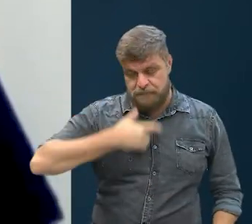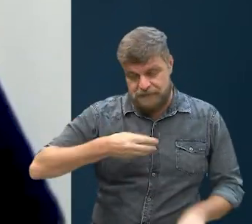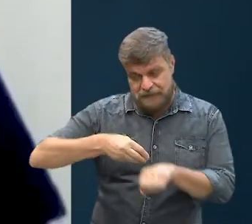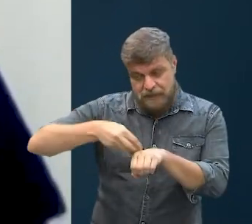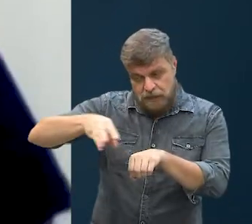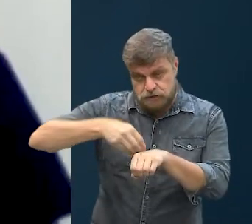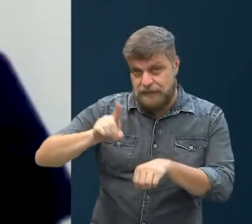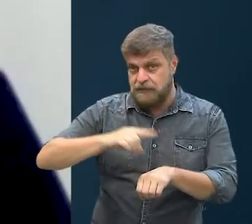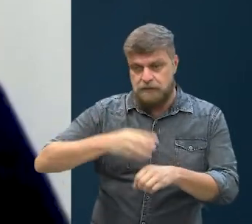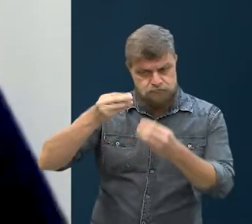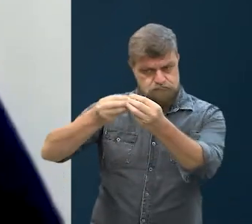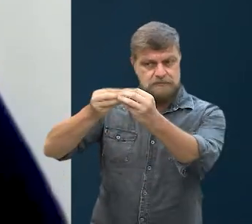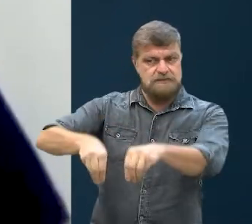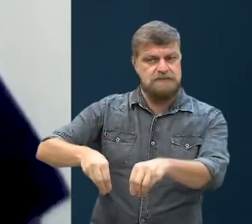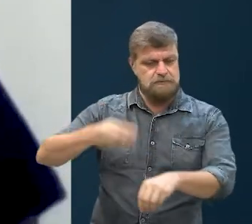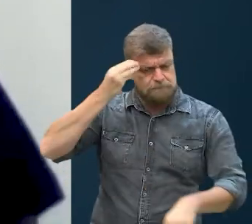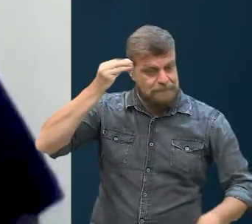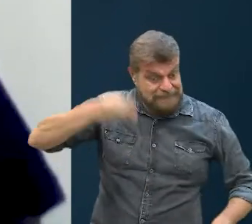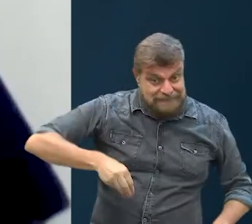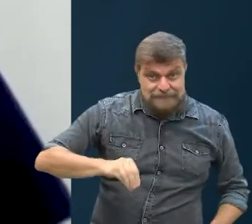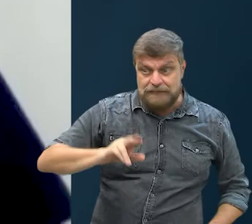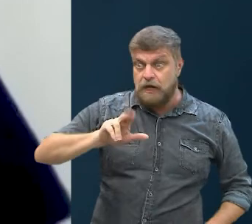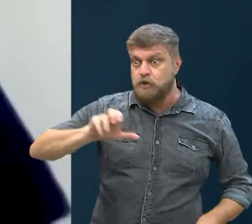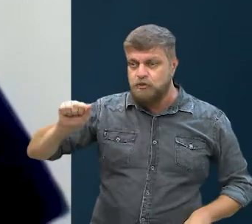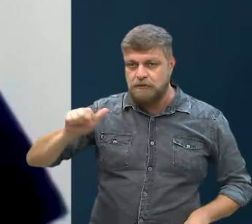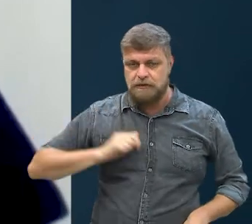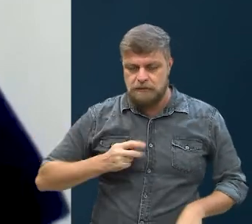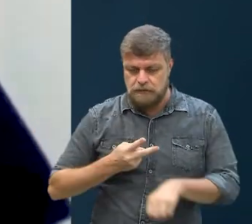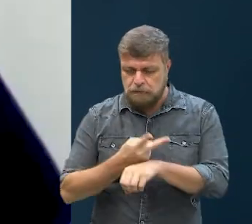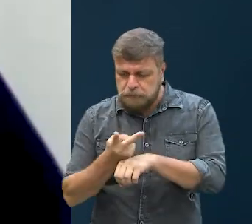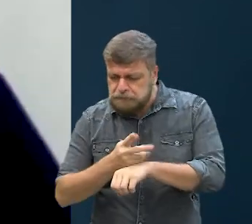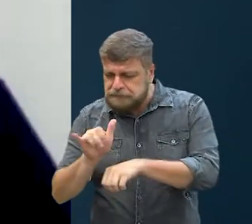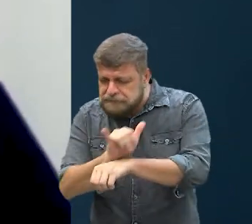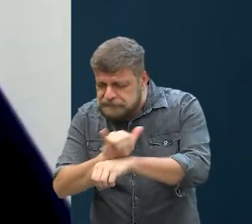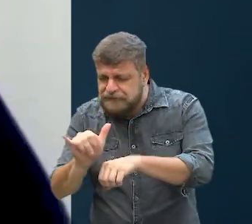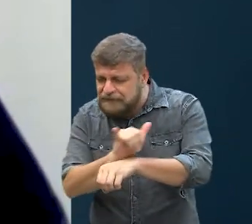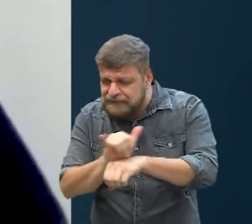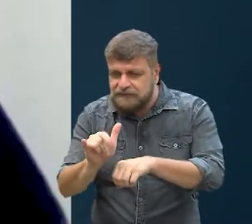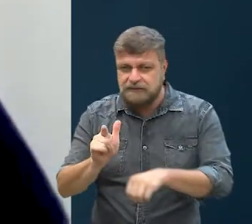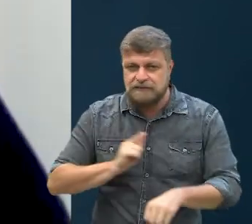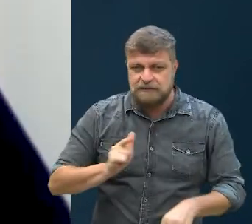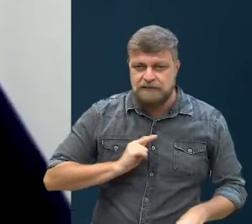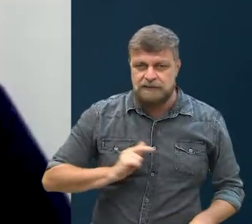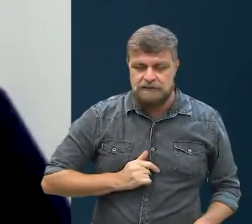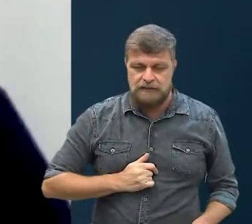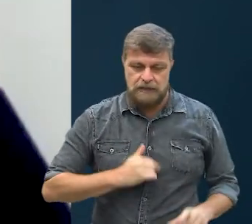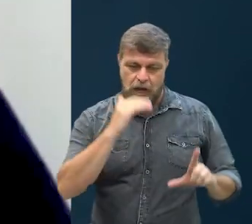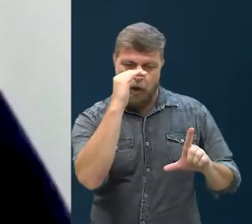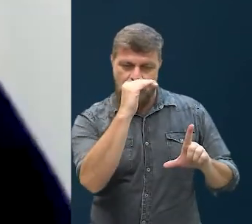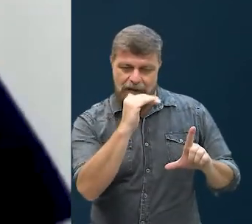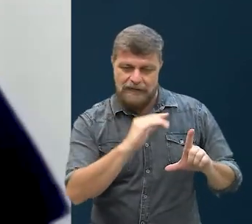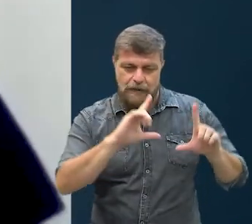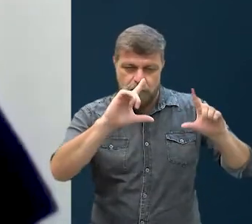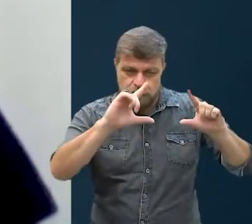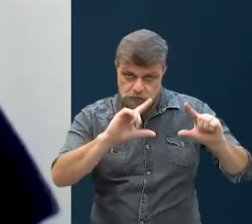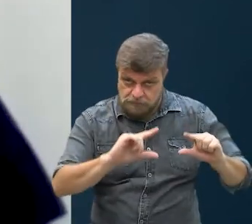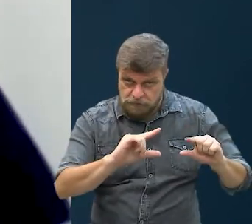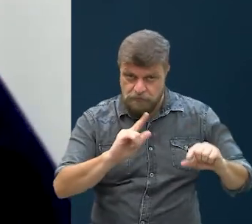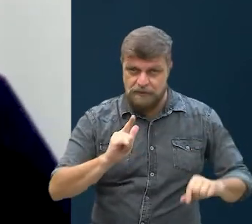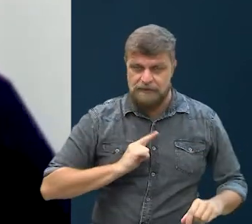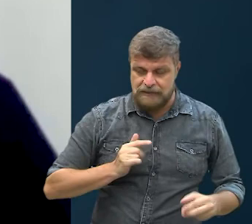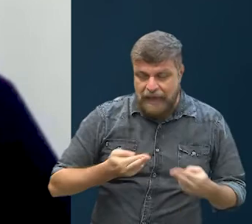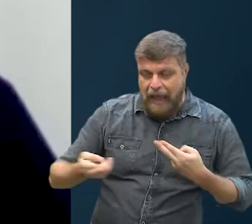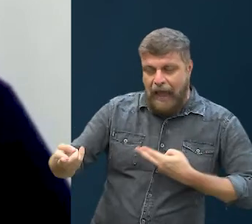dica é não desistam, né? Procurem aí alternativas, reduzam seus cardápios, busquem